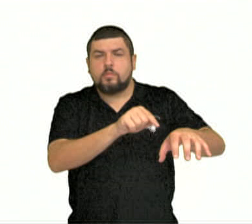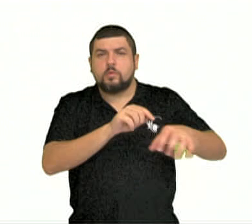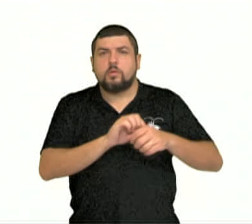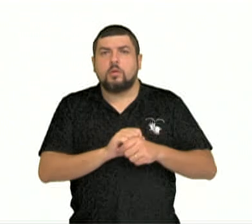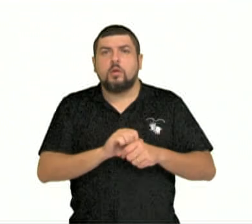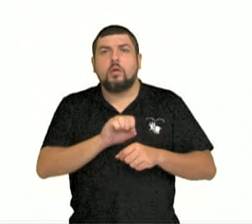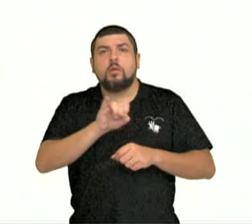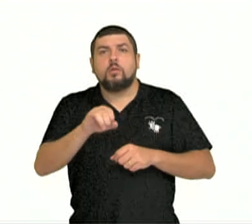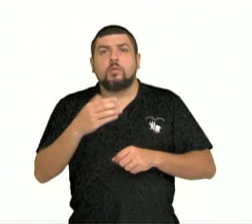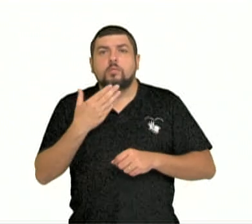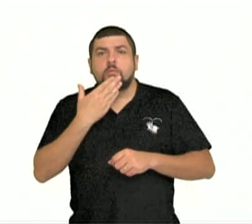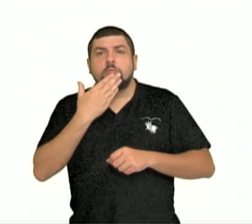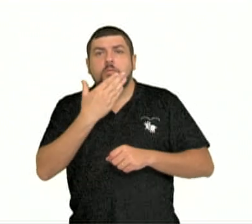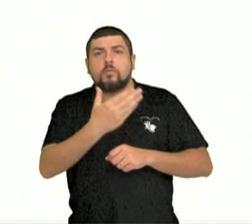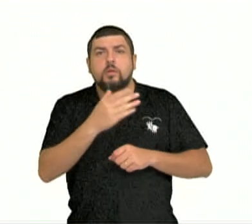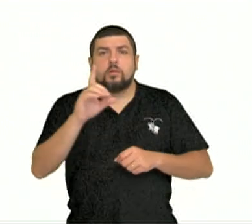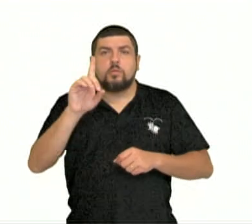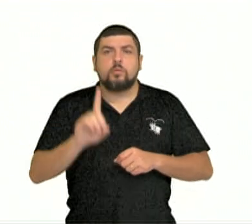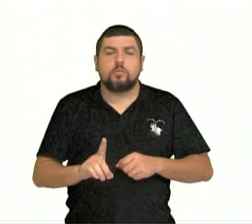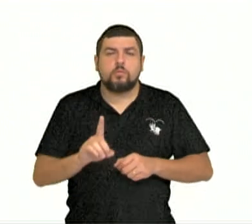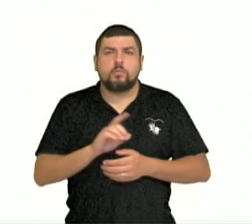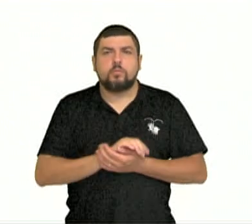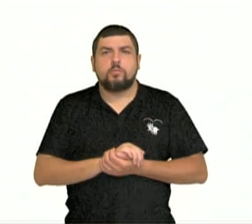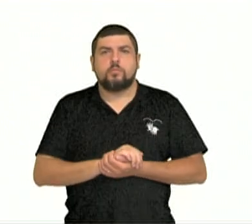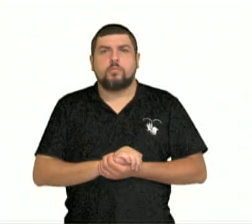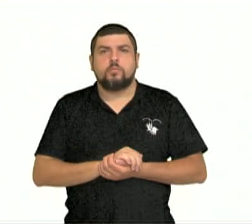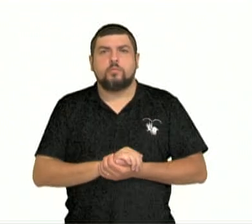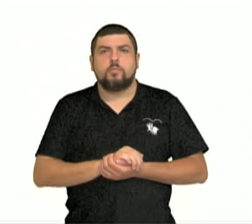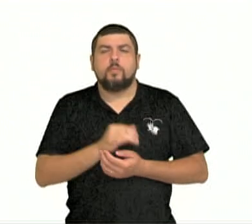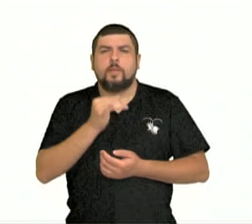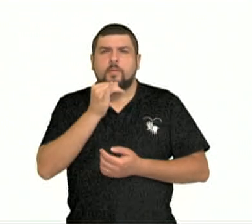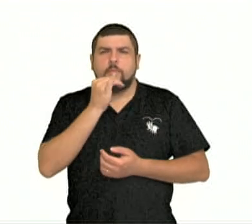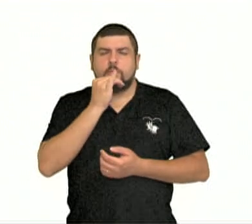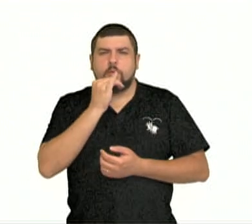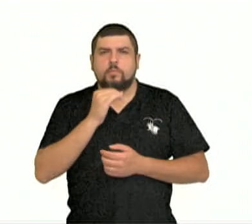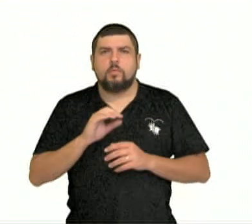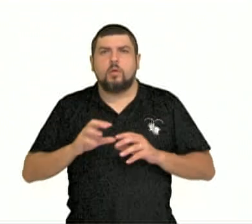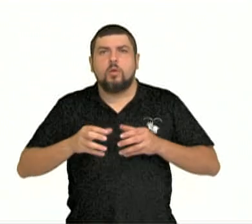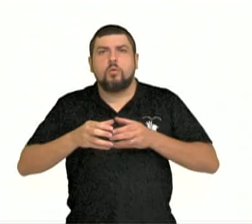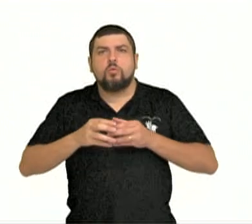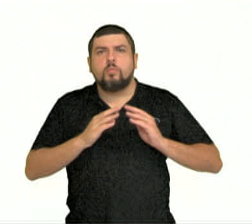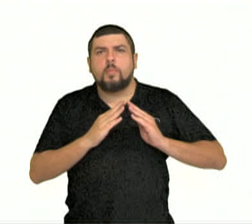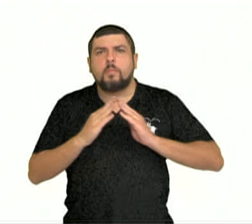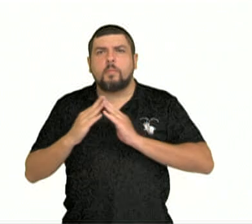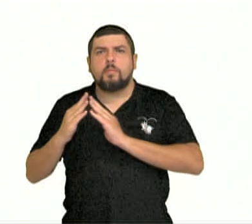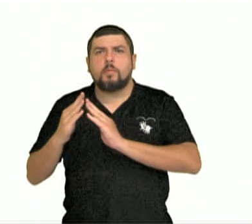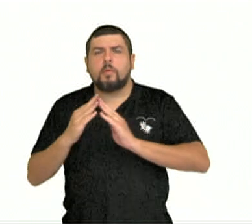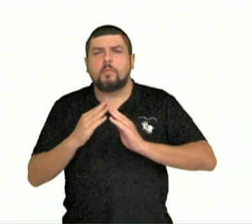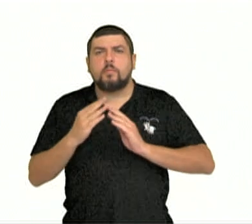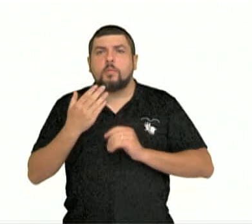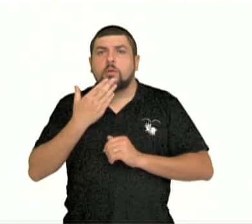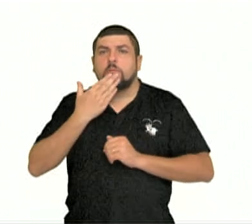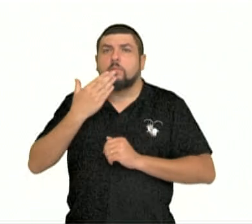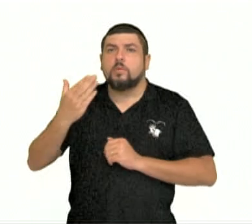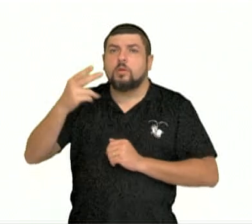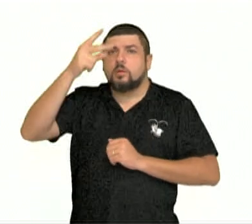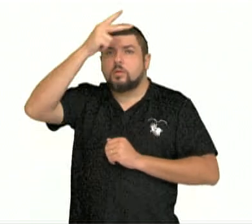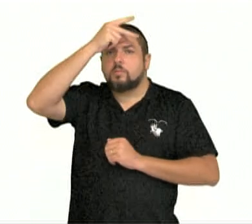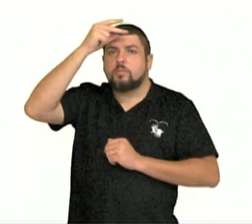seus direitos. Um exemplo. Um grupo de moradores reivindica à prefeitura ou à polícia